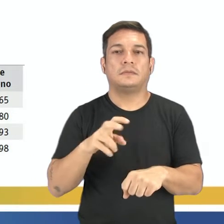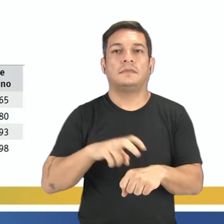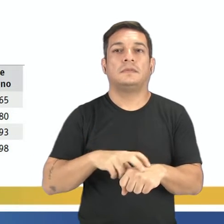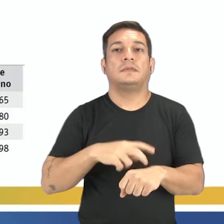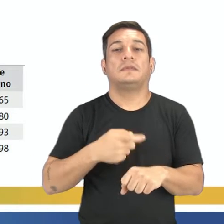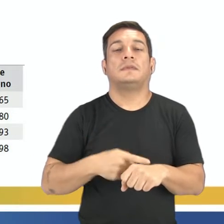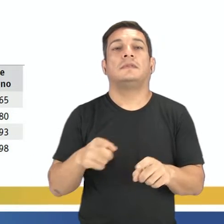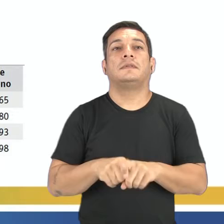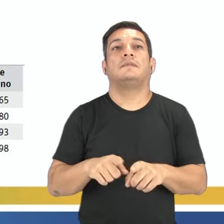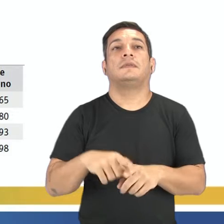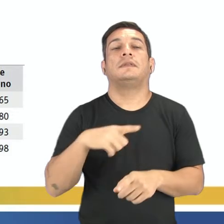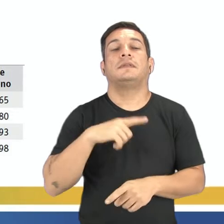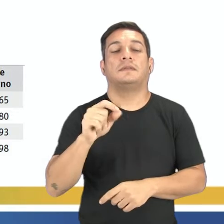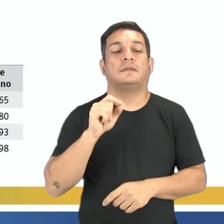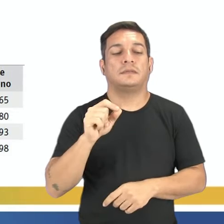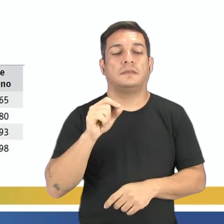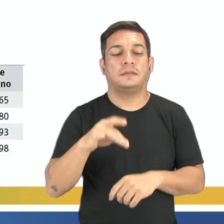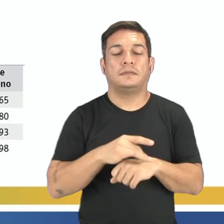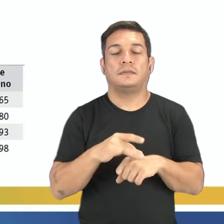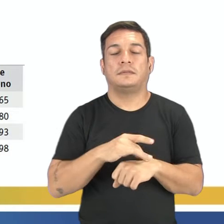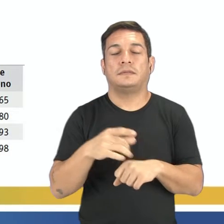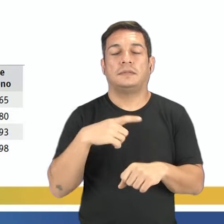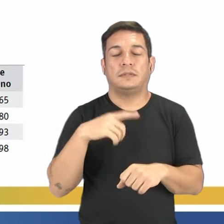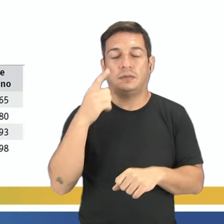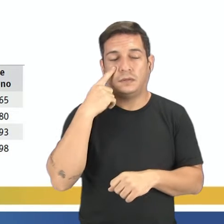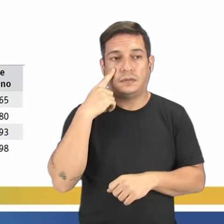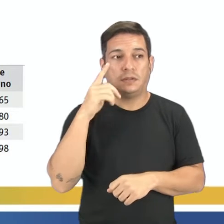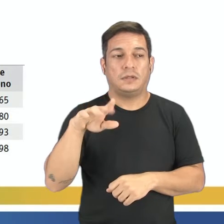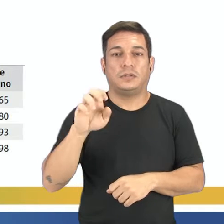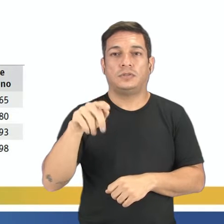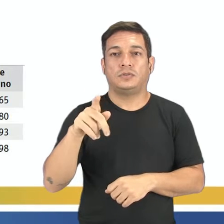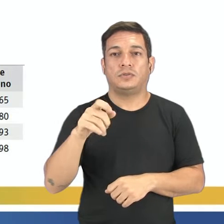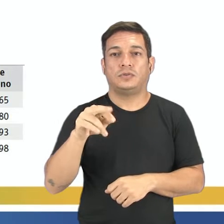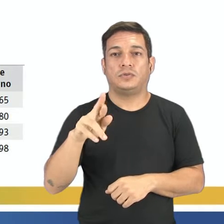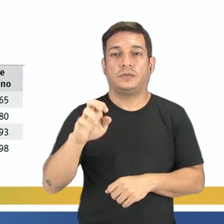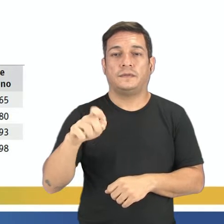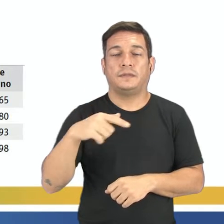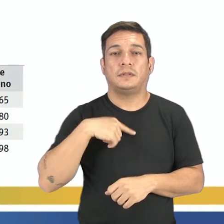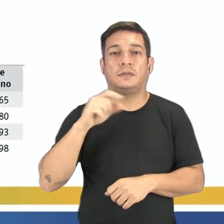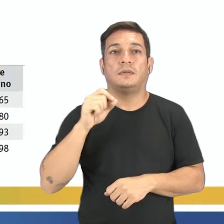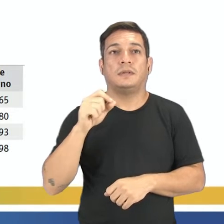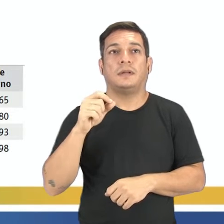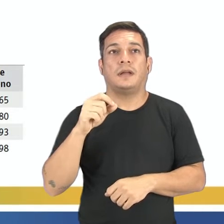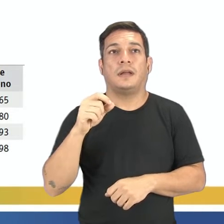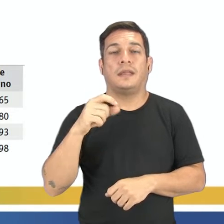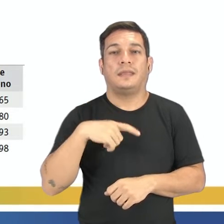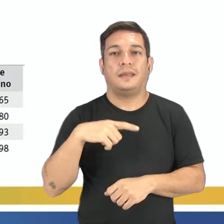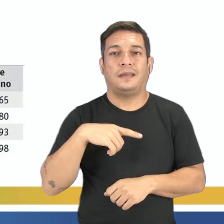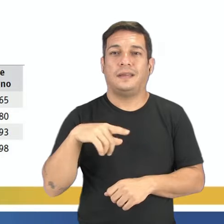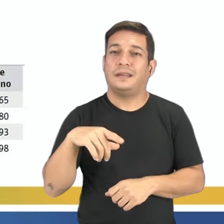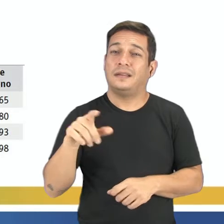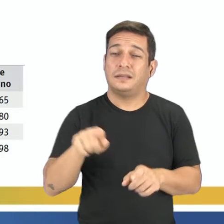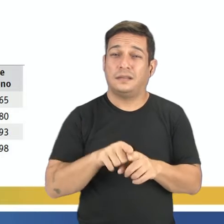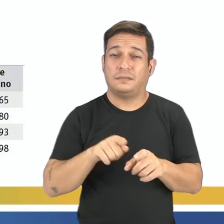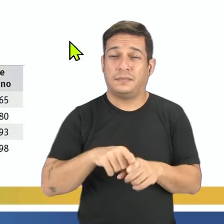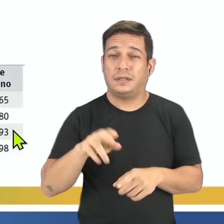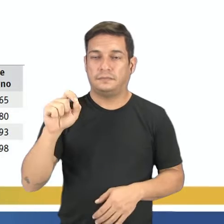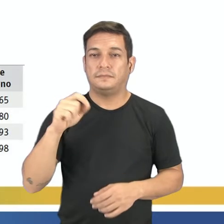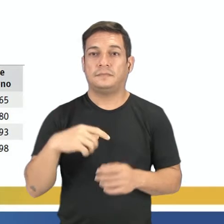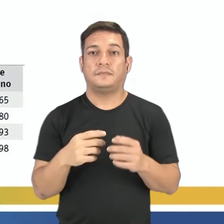que também tem um alto índice de enxofre. Galera, se o carvão tem um alto índice de enxofre, nós temos o